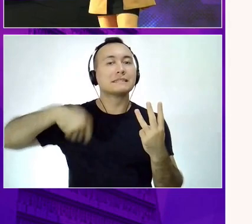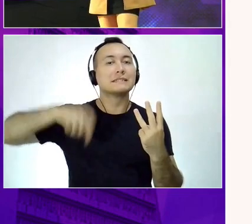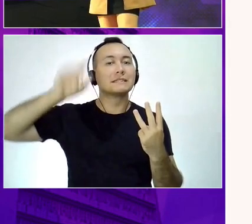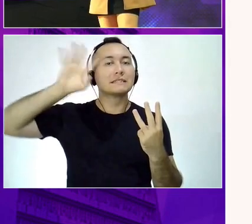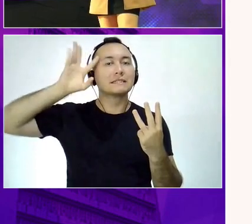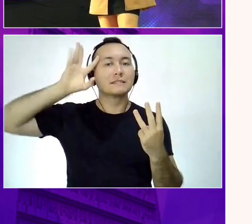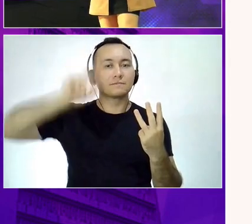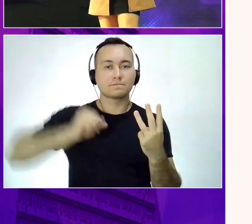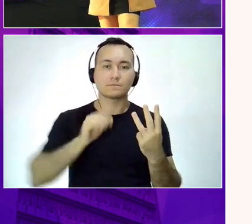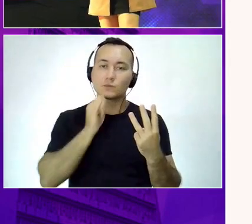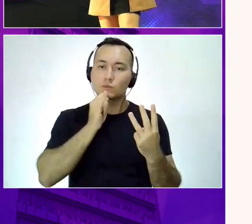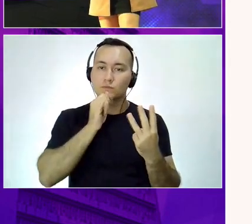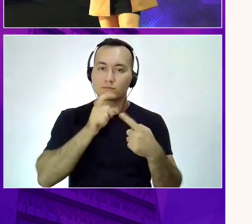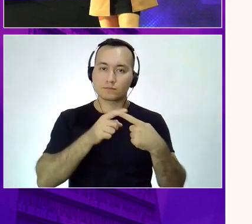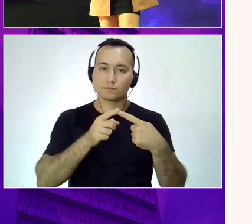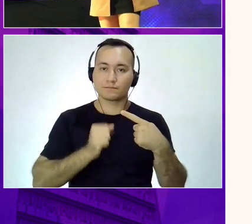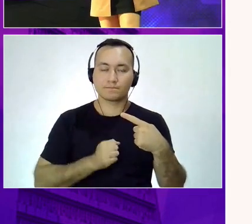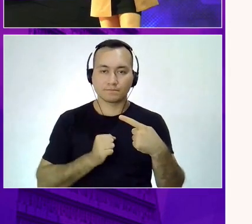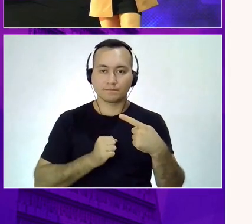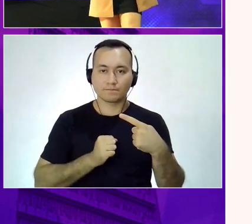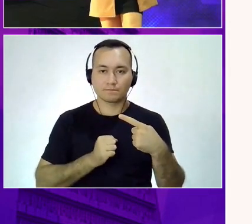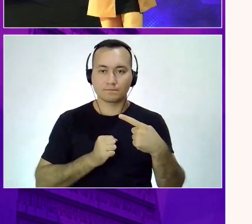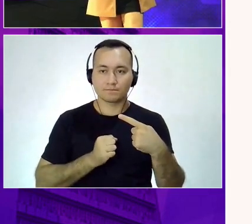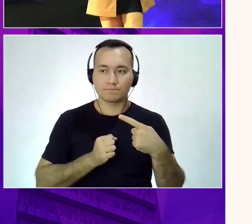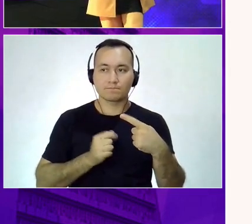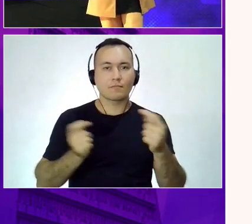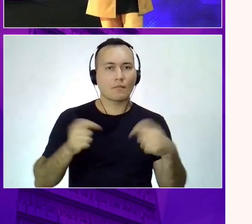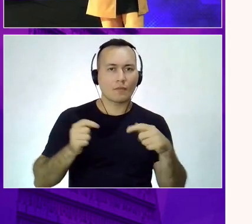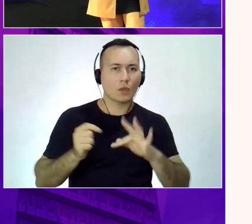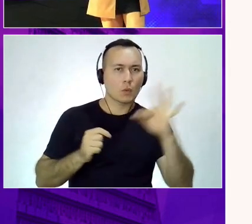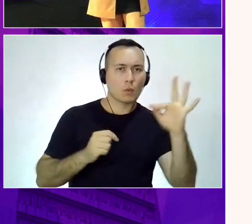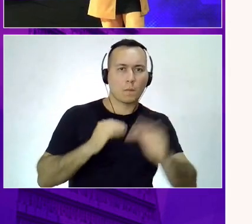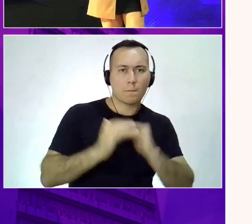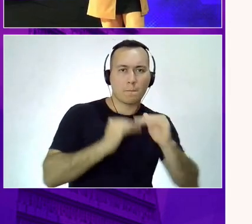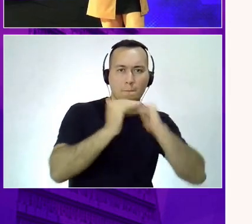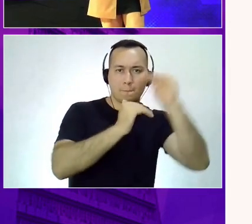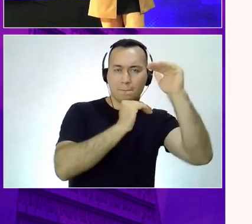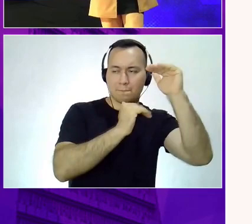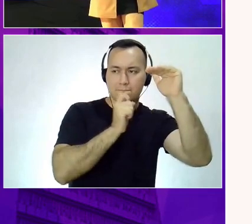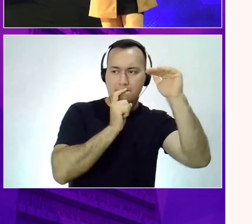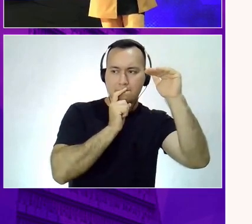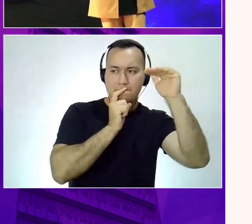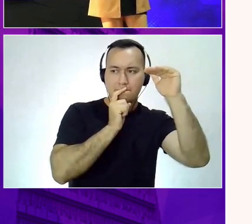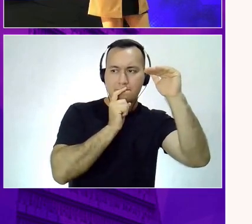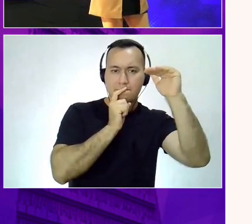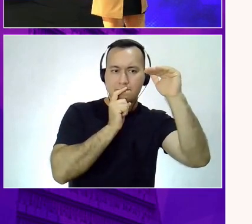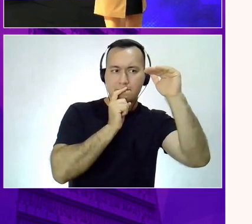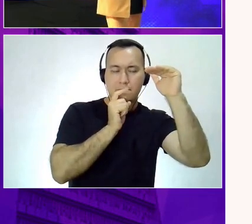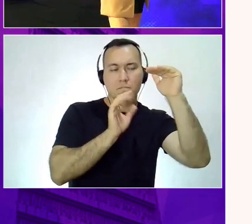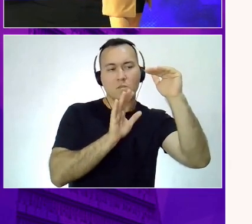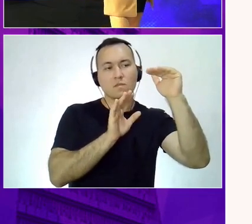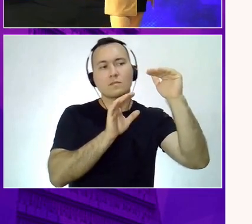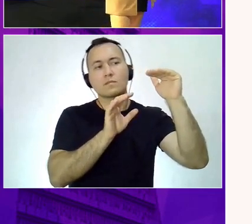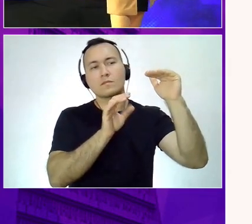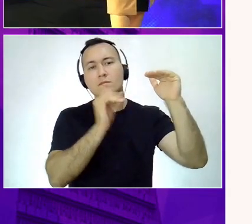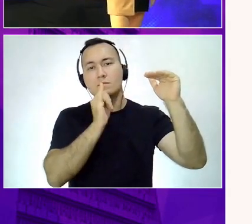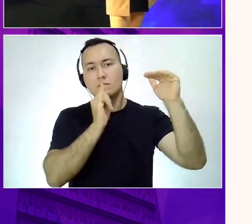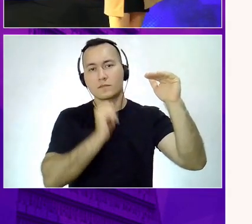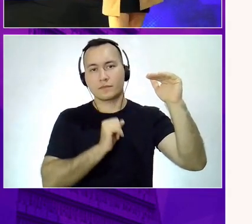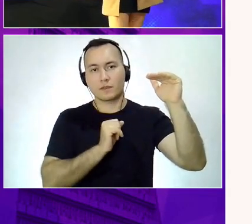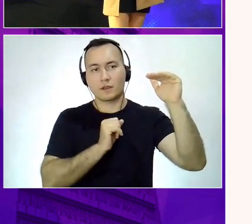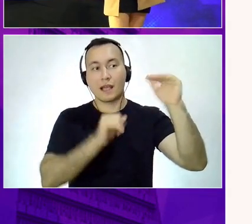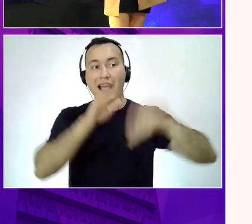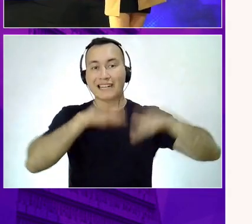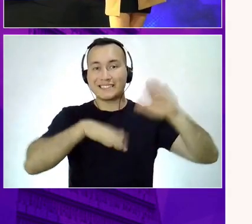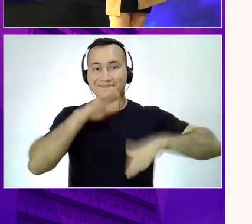domínio coeso. Ele precisa conseguir evoluir, independente de outros microserviços. Então, às vezes o seu microserviço é muito